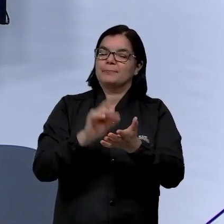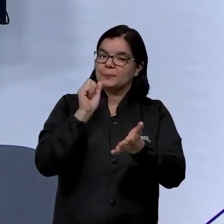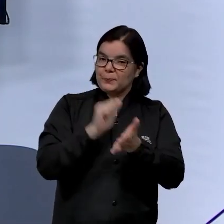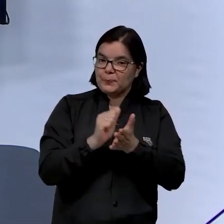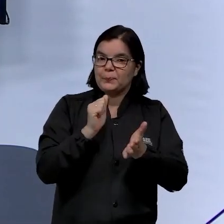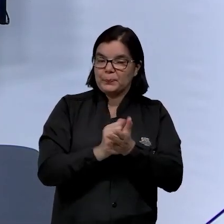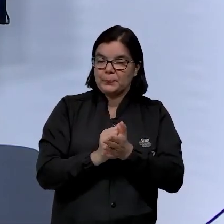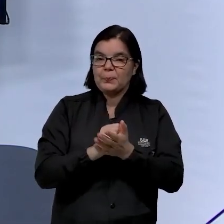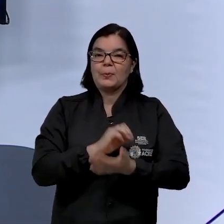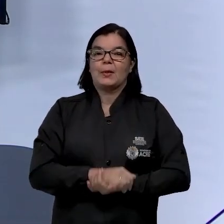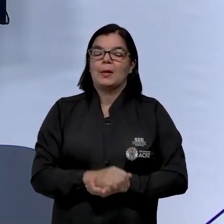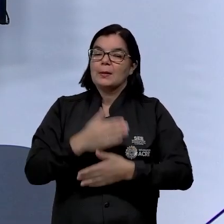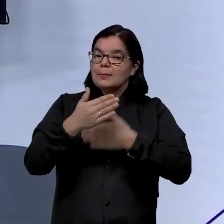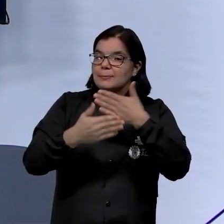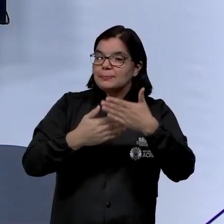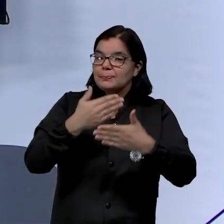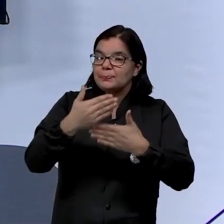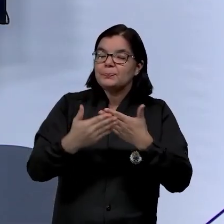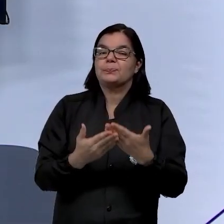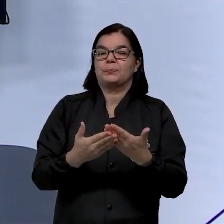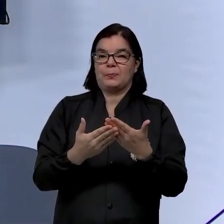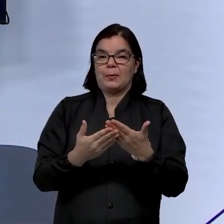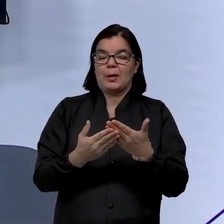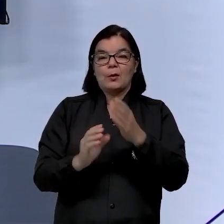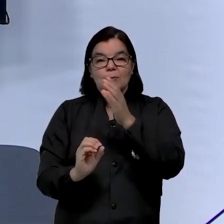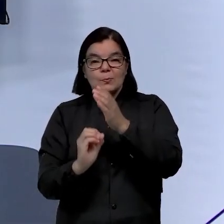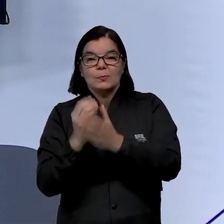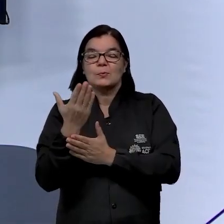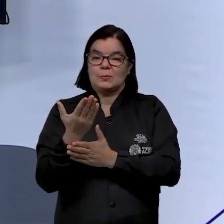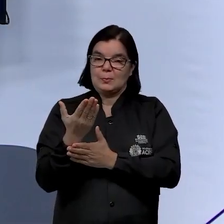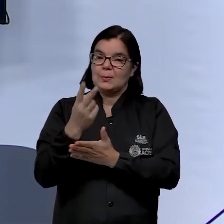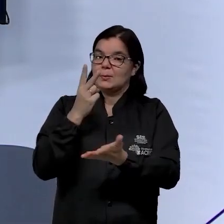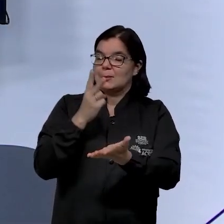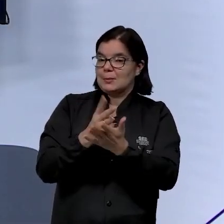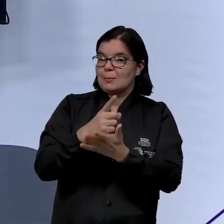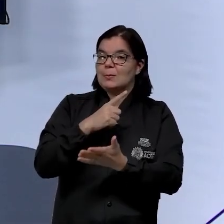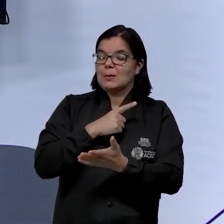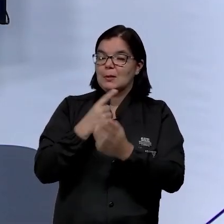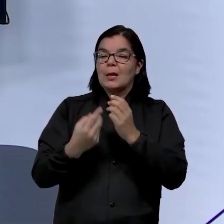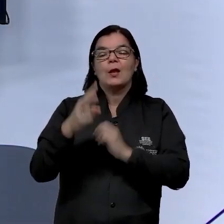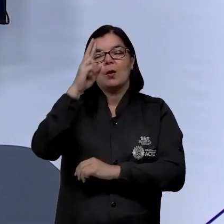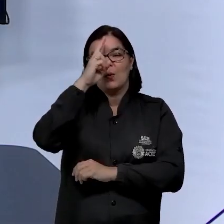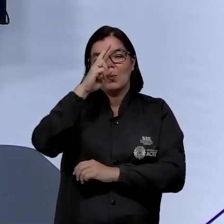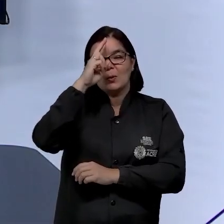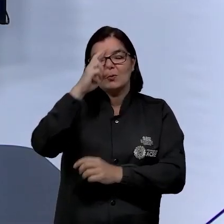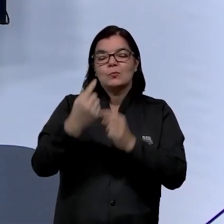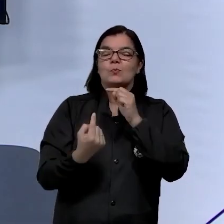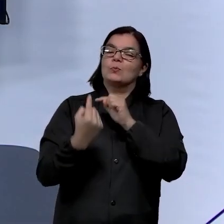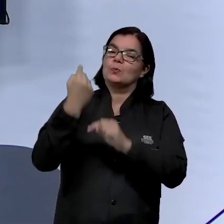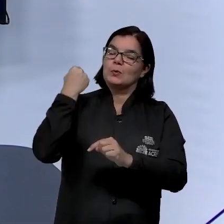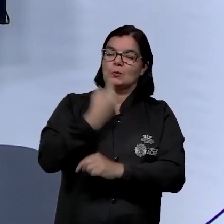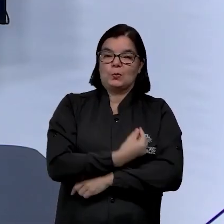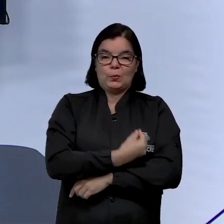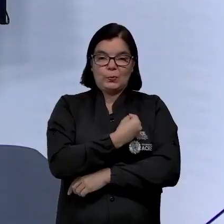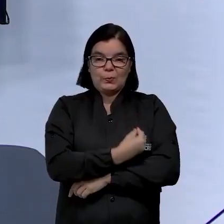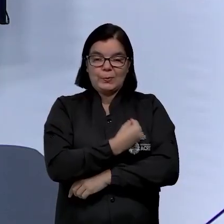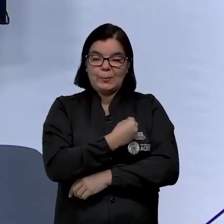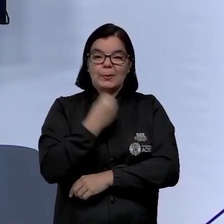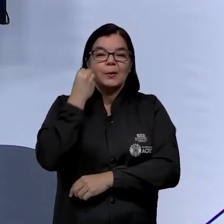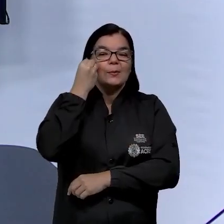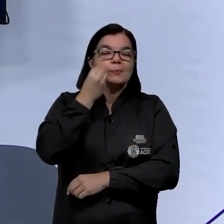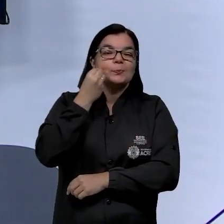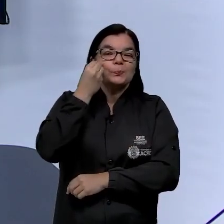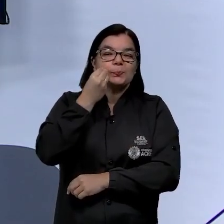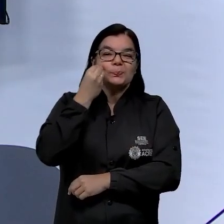escrever. Então, o processo de criação sempre tem uma história por trás, uma vivência, uma